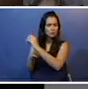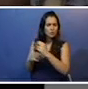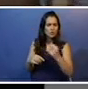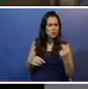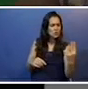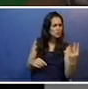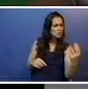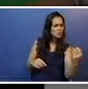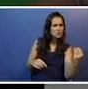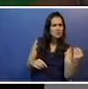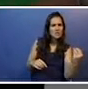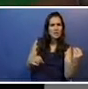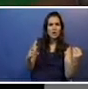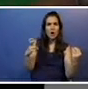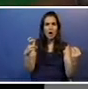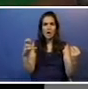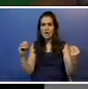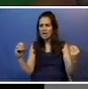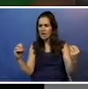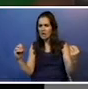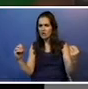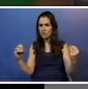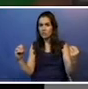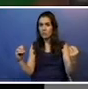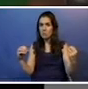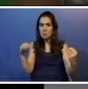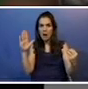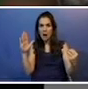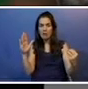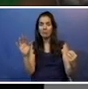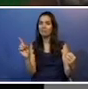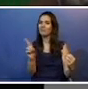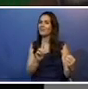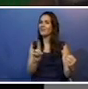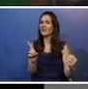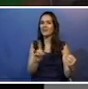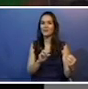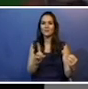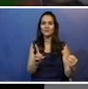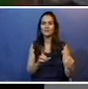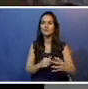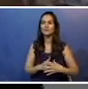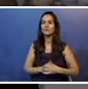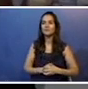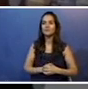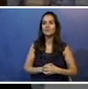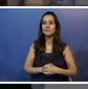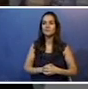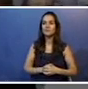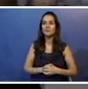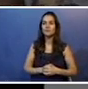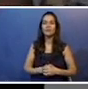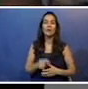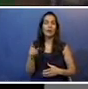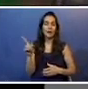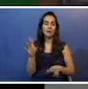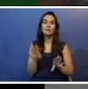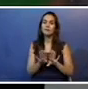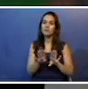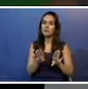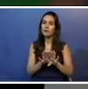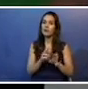200 é maior do que 500? Não, 500 é maior. Então, essa alternativa também